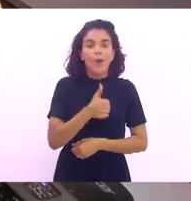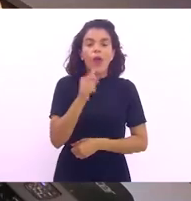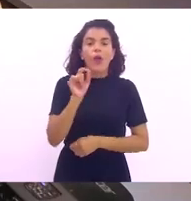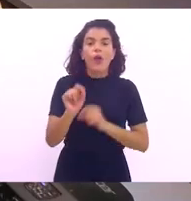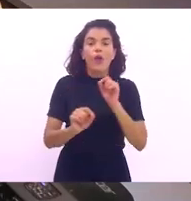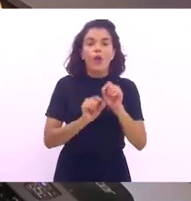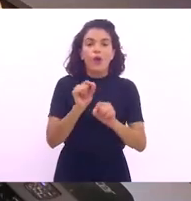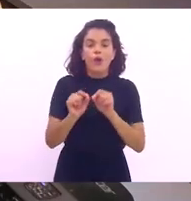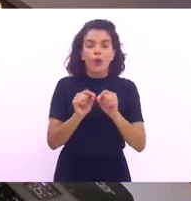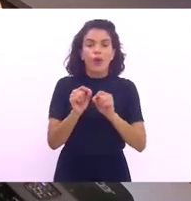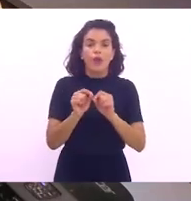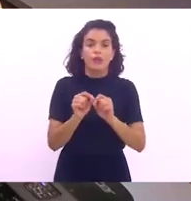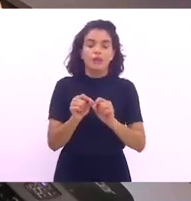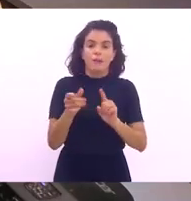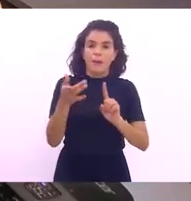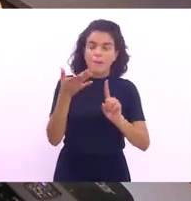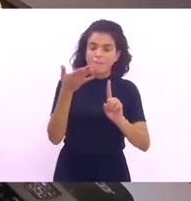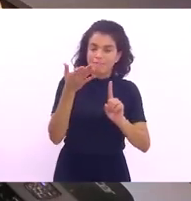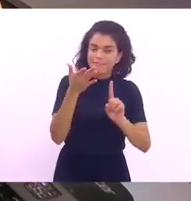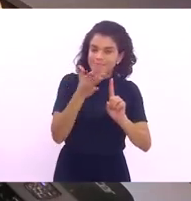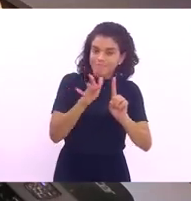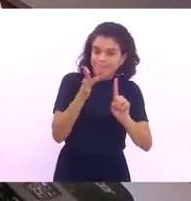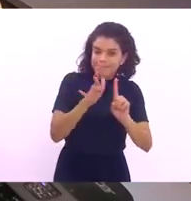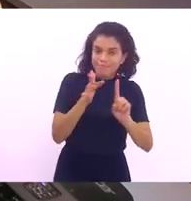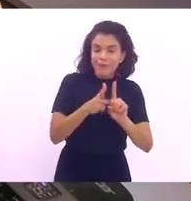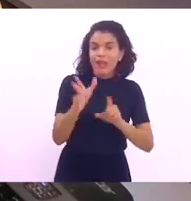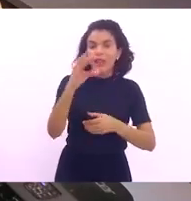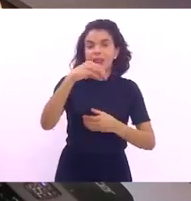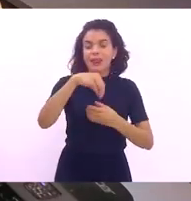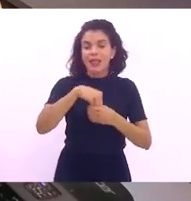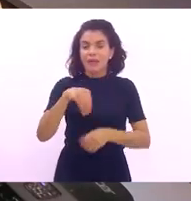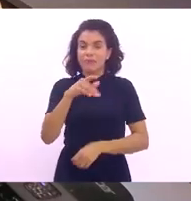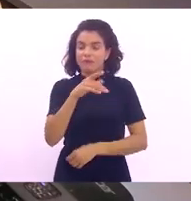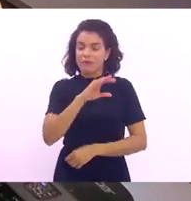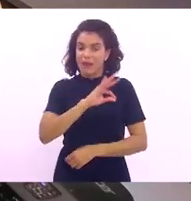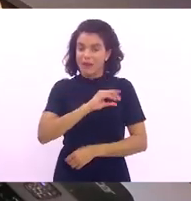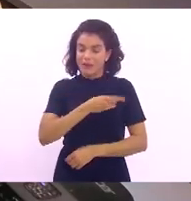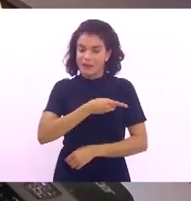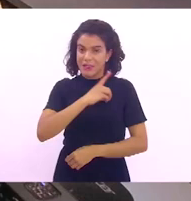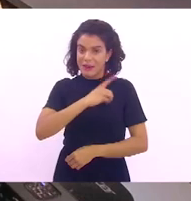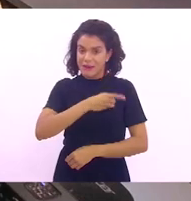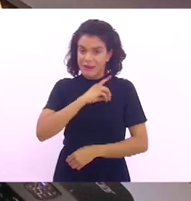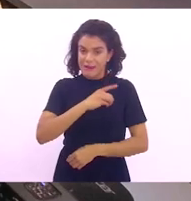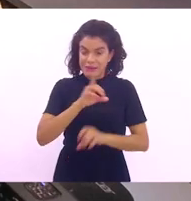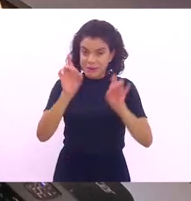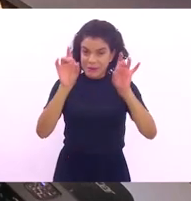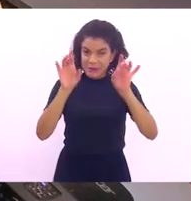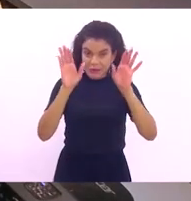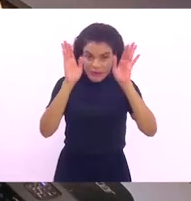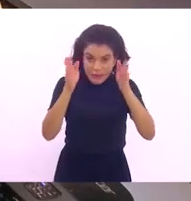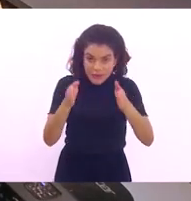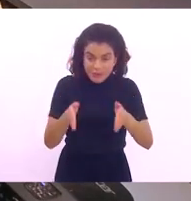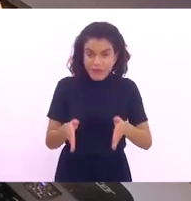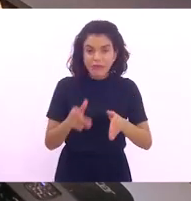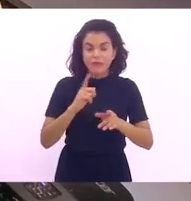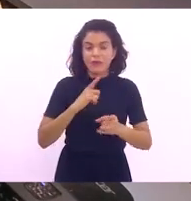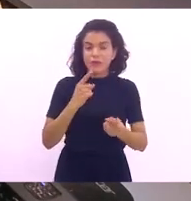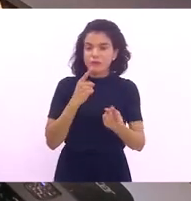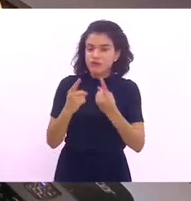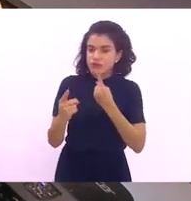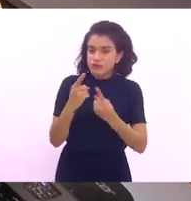destratadas e revitizadas nas delegacias especializadas nós temos um diálogo